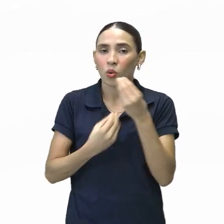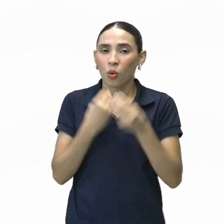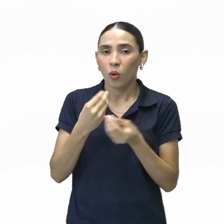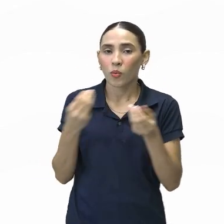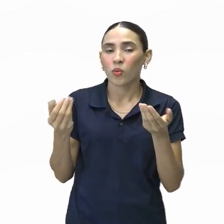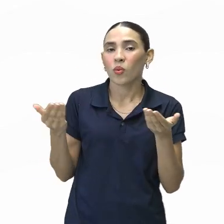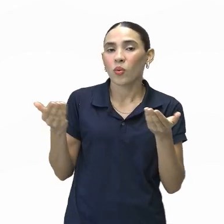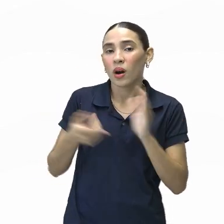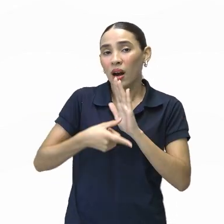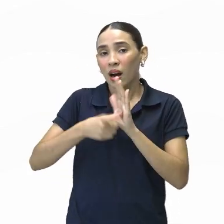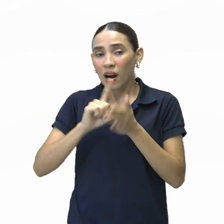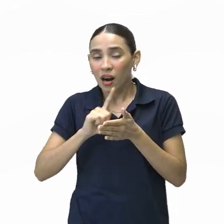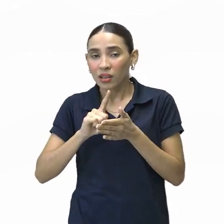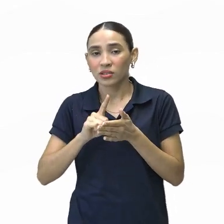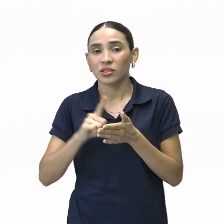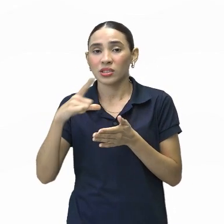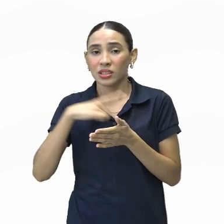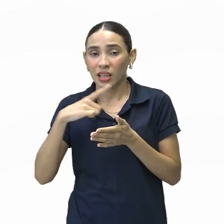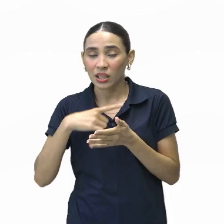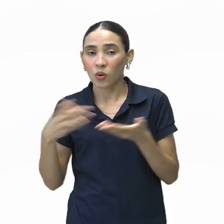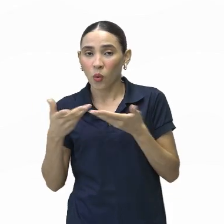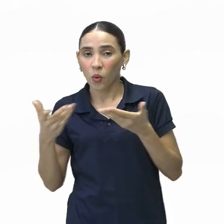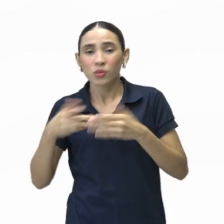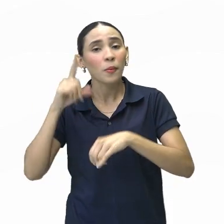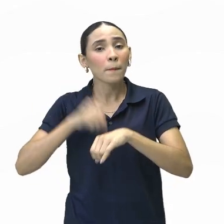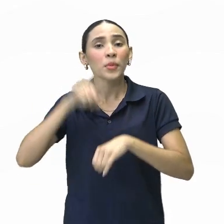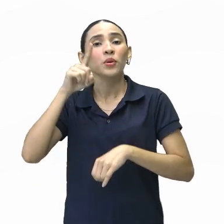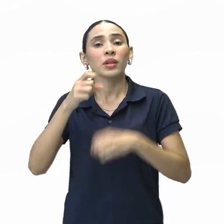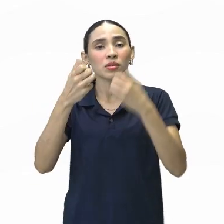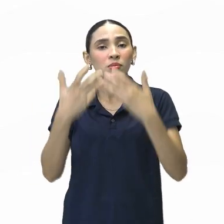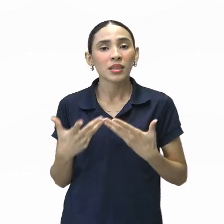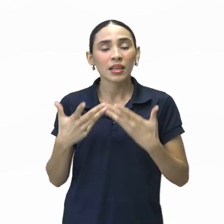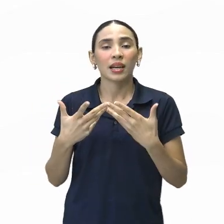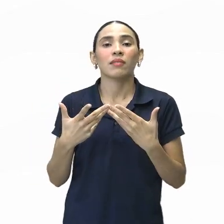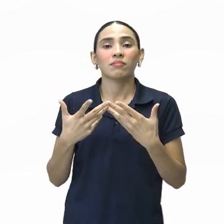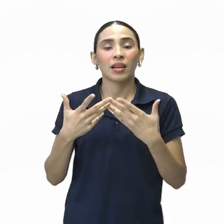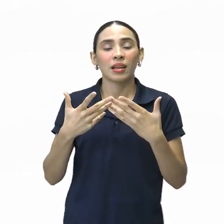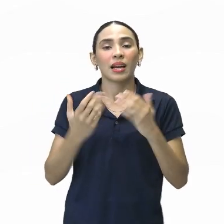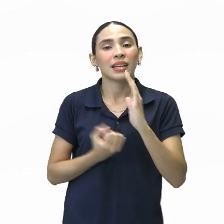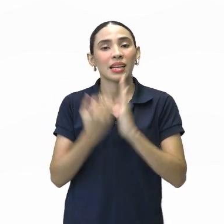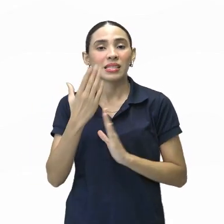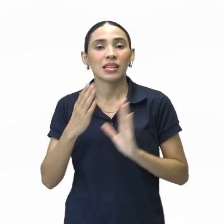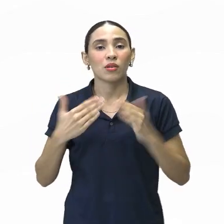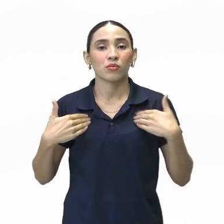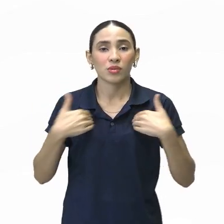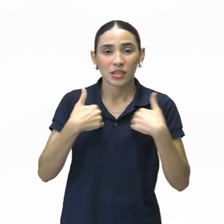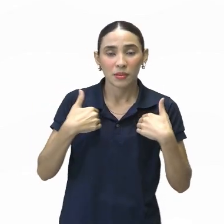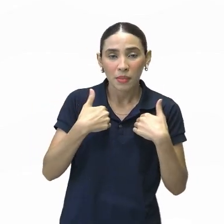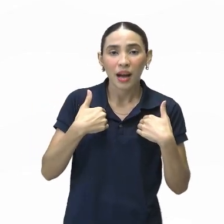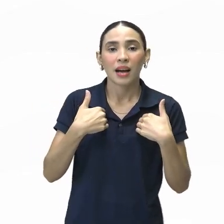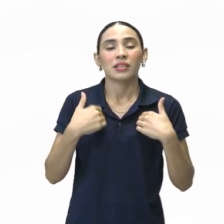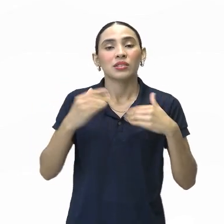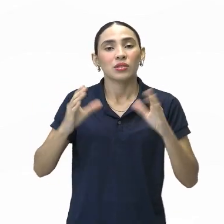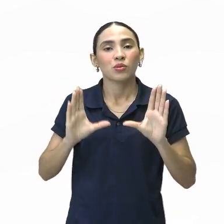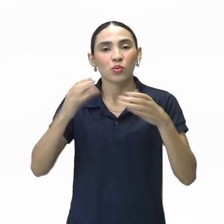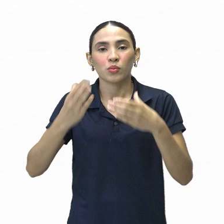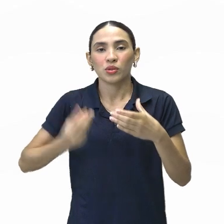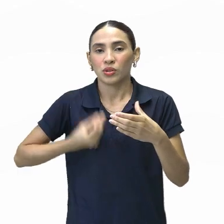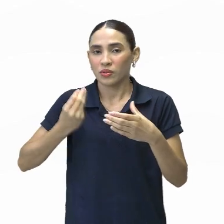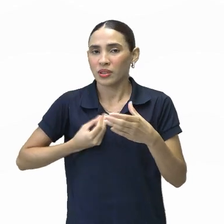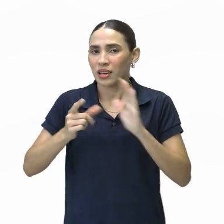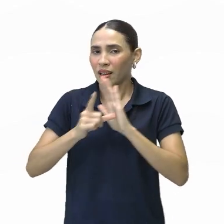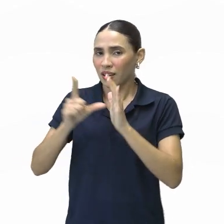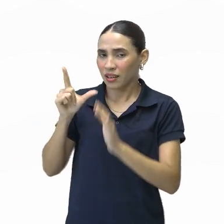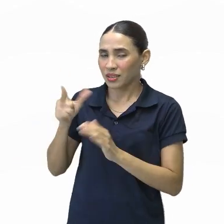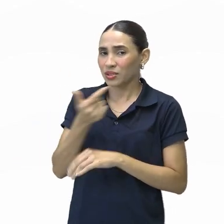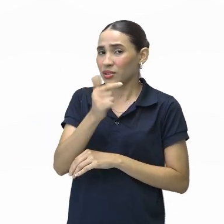da evolução. Ele foi pioneiro para explicar a origem das espécies. Antes dele, não tinha nenhuma publicação que